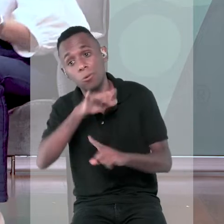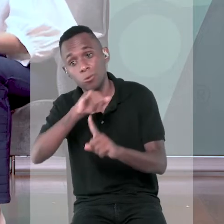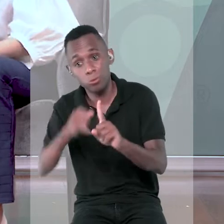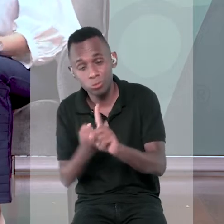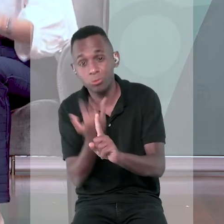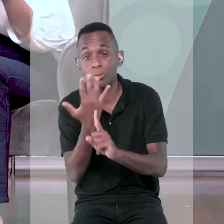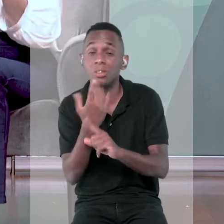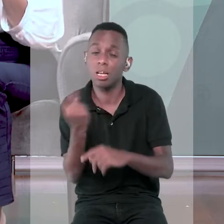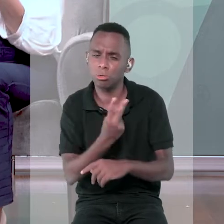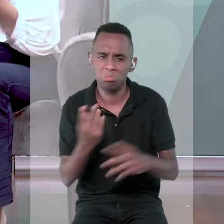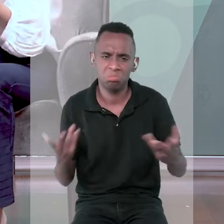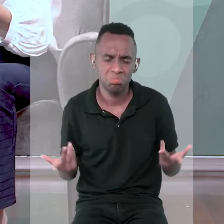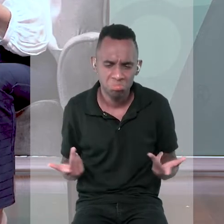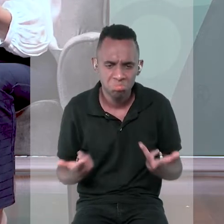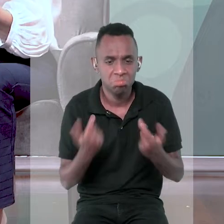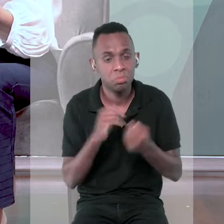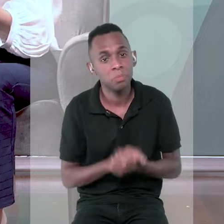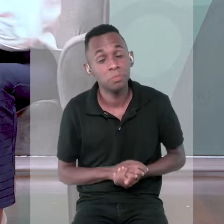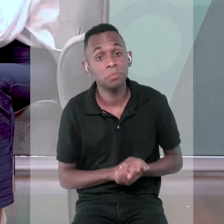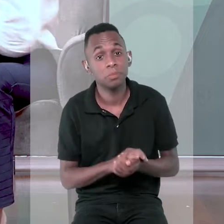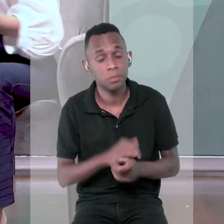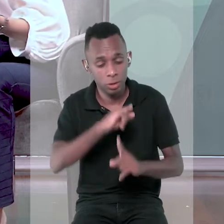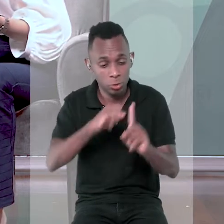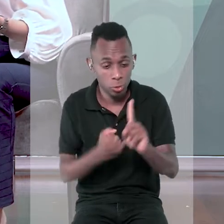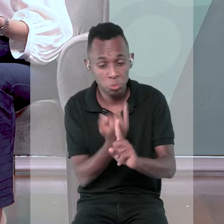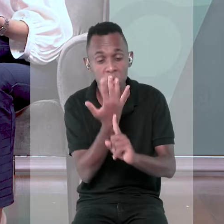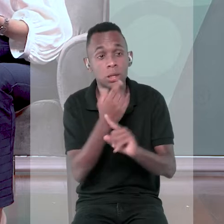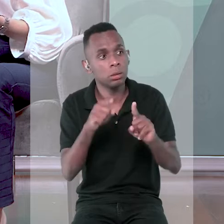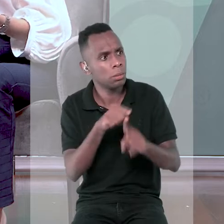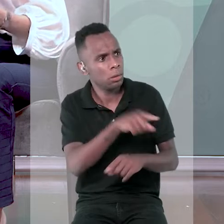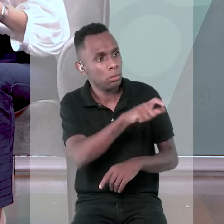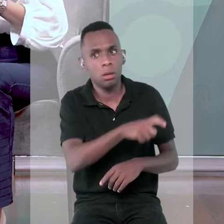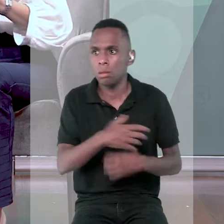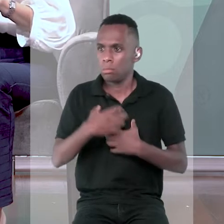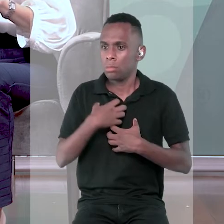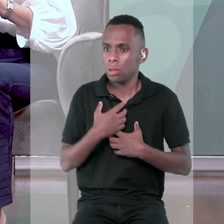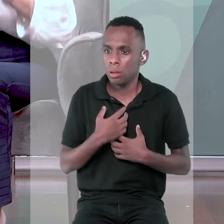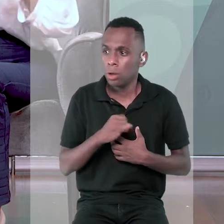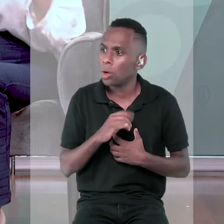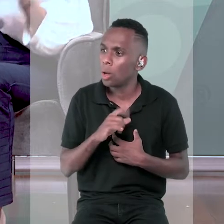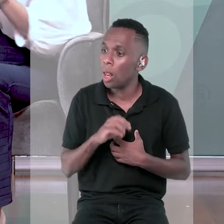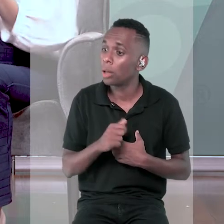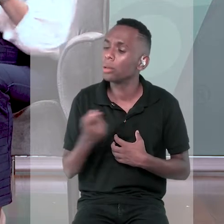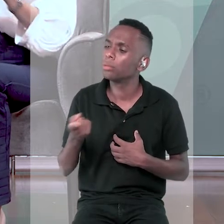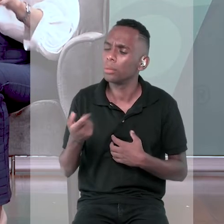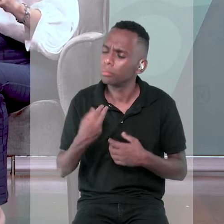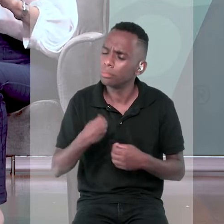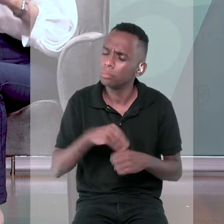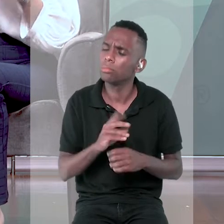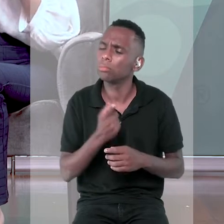juntas são fantásticas. Porque a Joana d'Arc também surpreende a Yolanda de Aragão. Porque a Yolanda falou assim, vamos pôr essa menininha